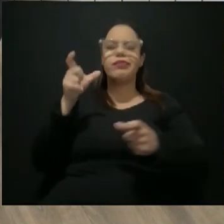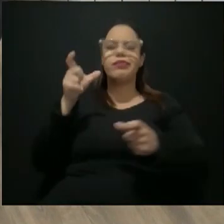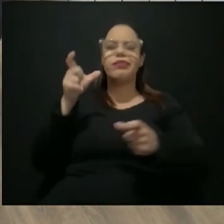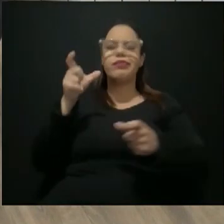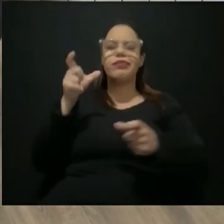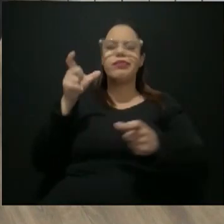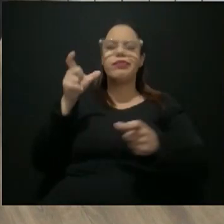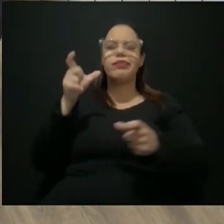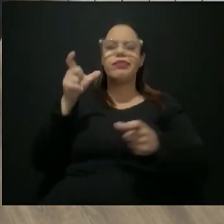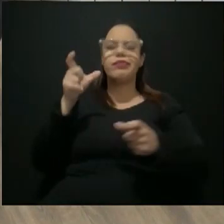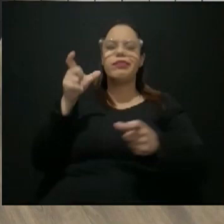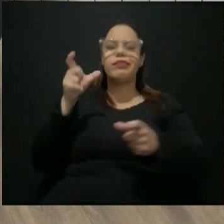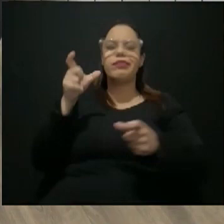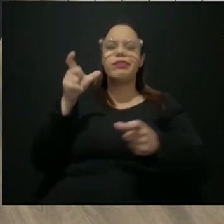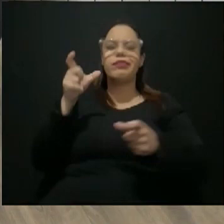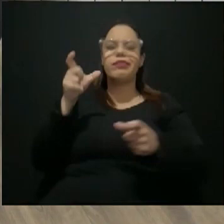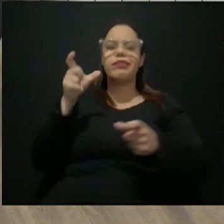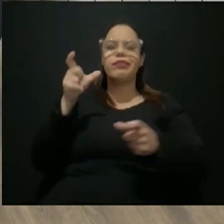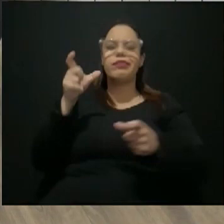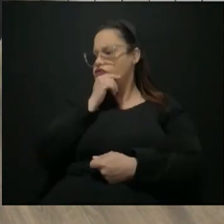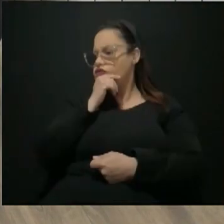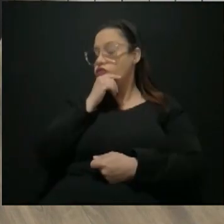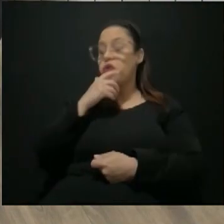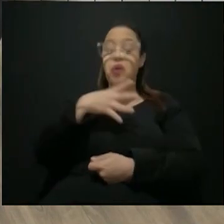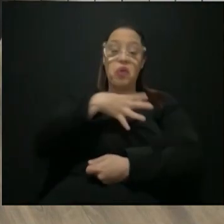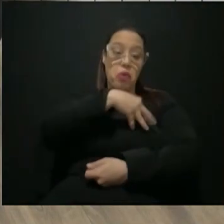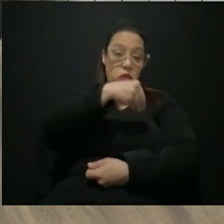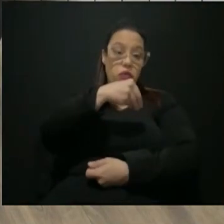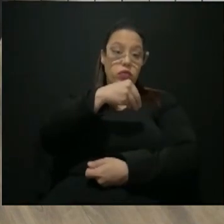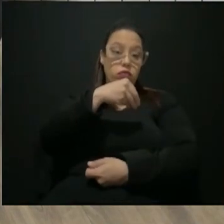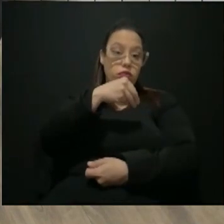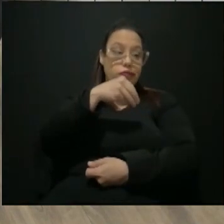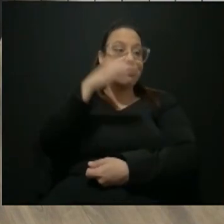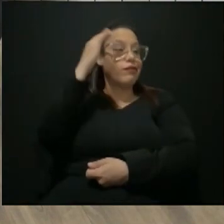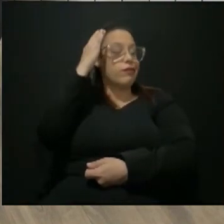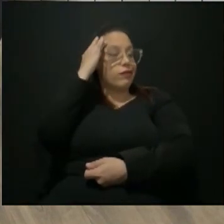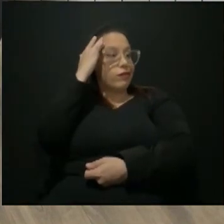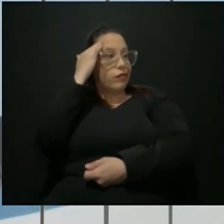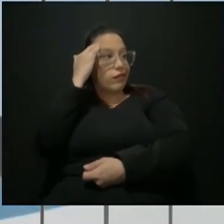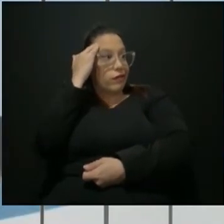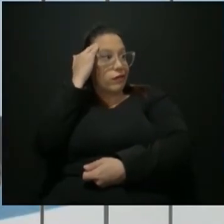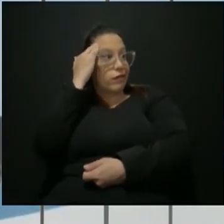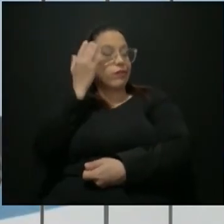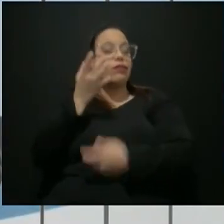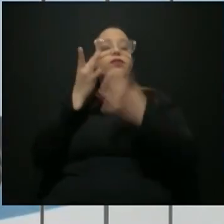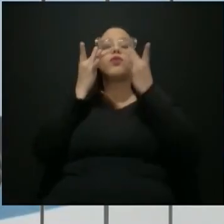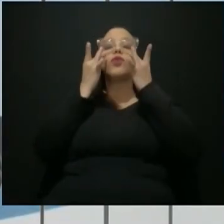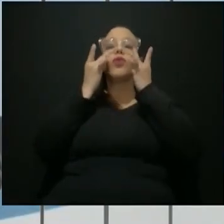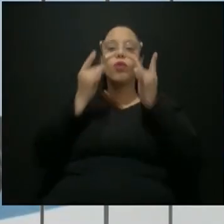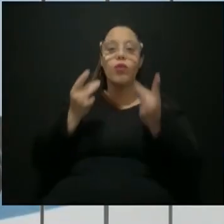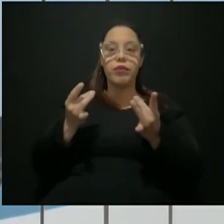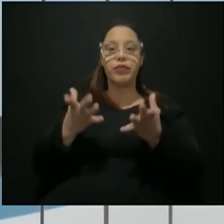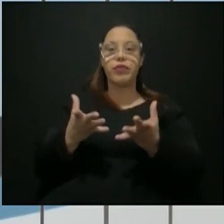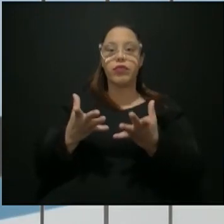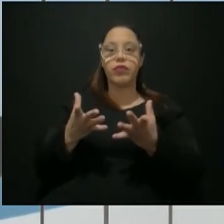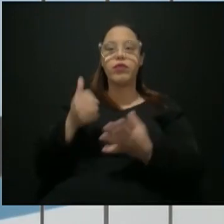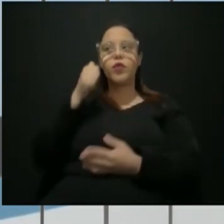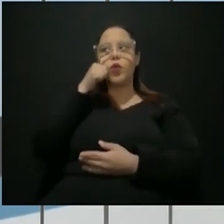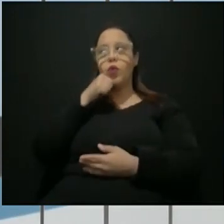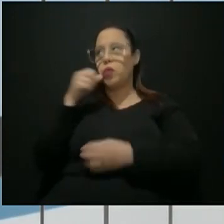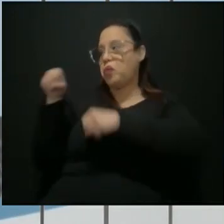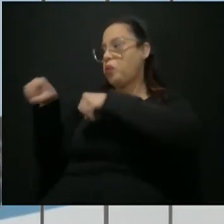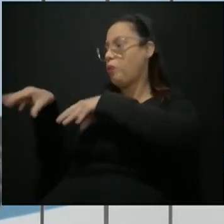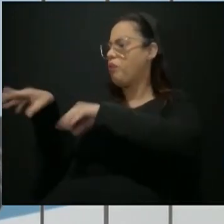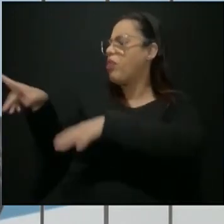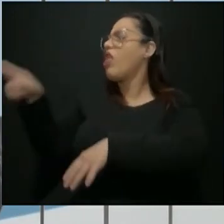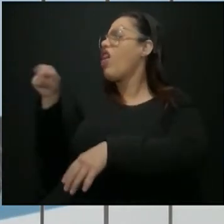na concepção dos seus filhos, né, tenham essa atenção. Porque muitas vezes a menina é educada para cuidar, né,